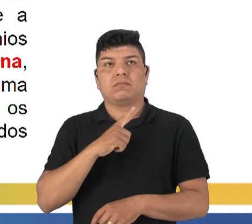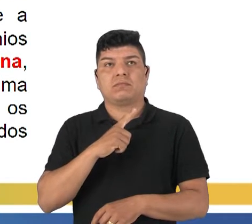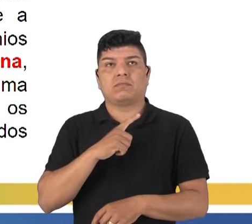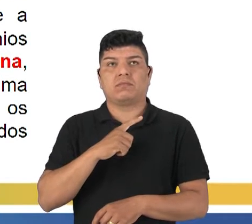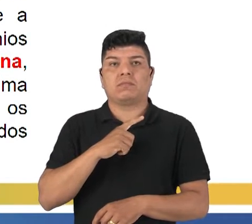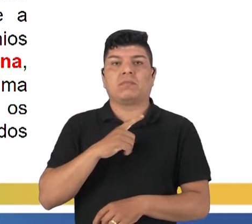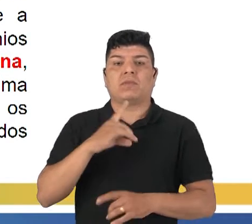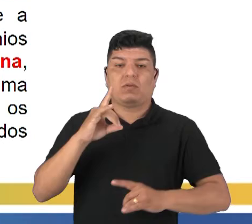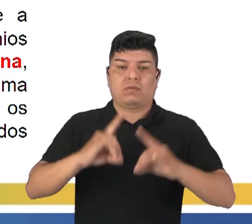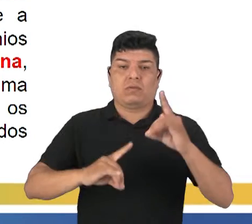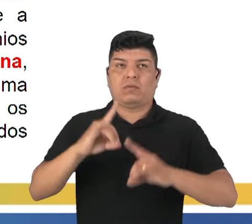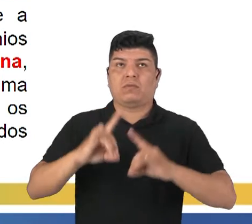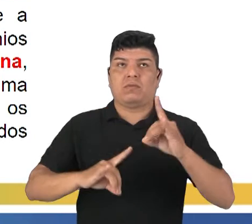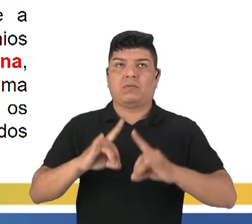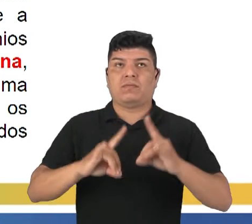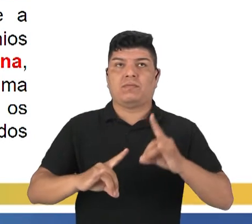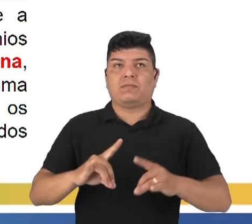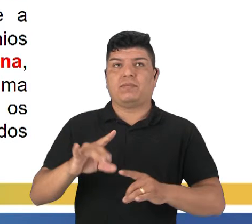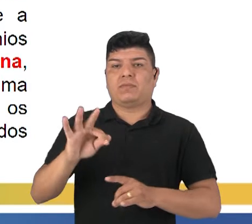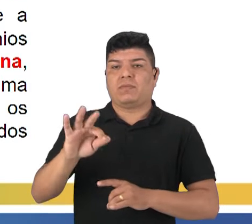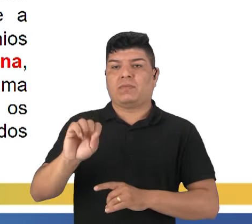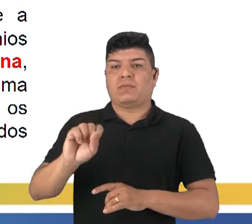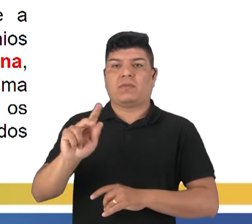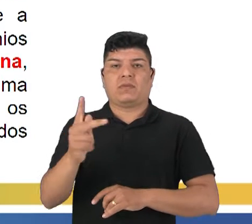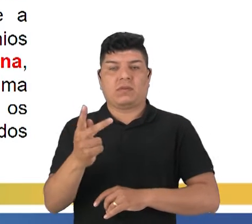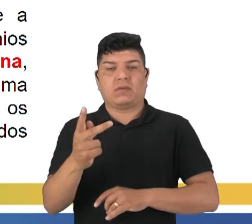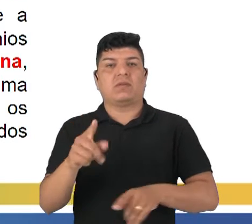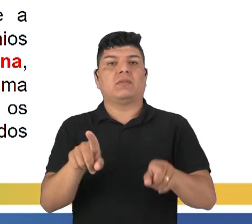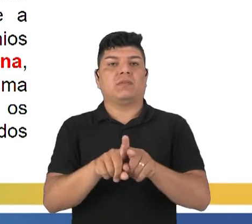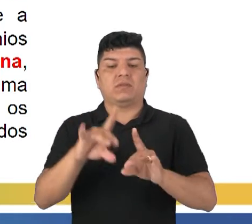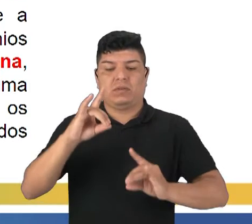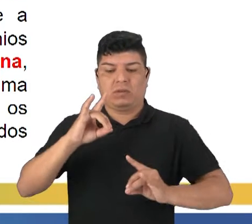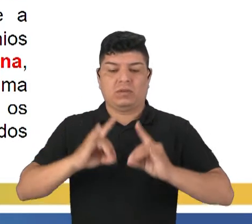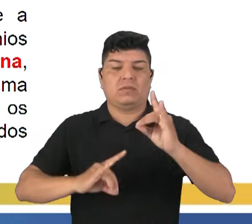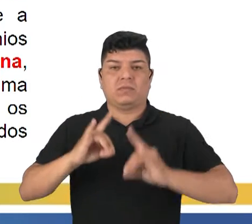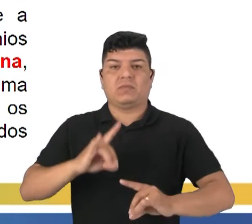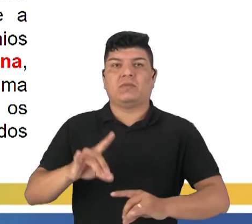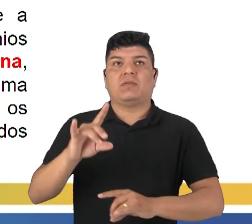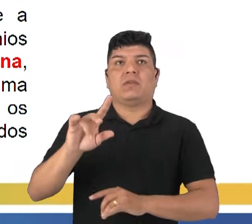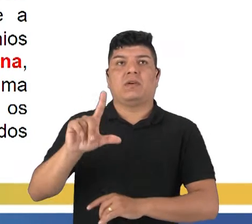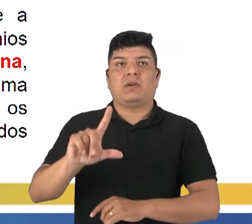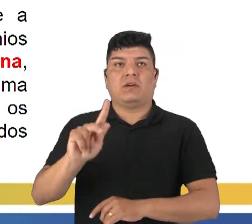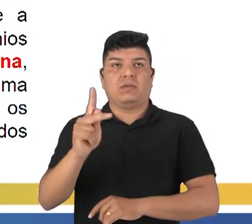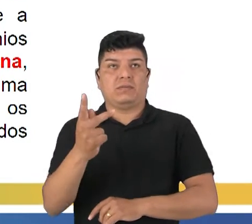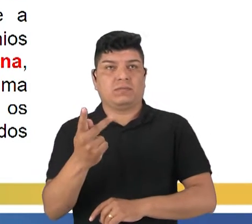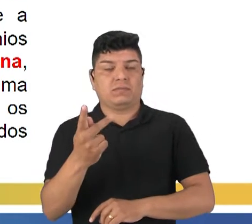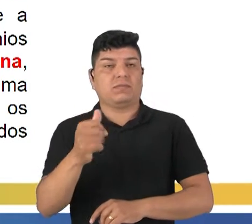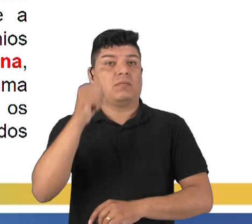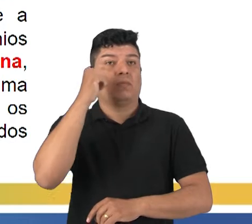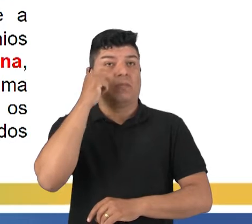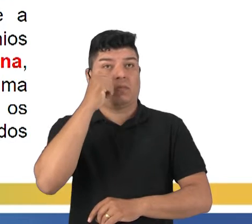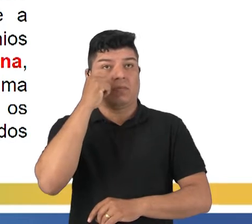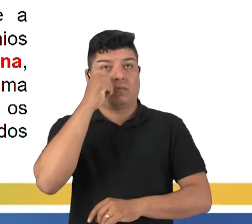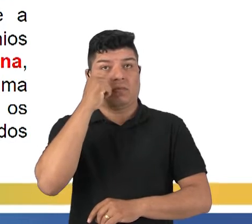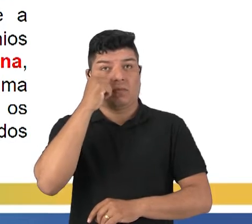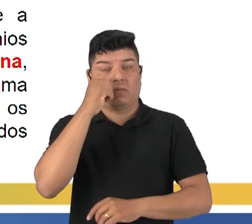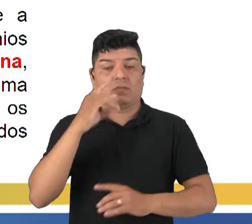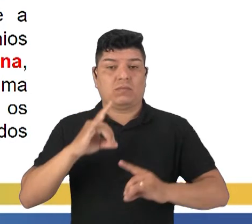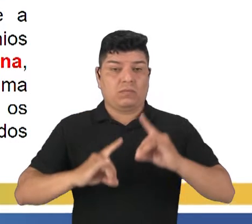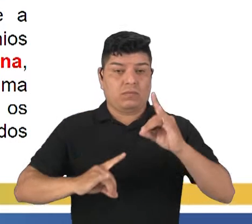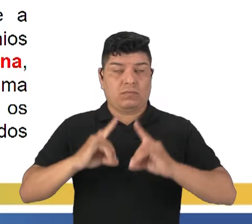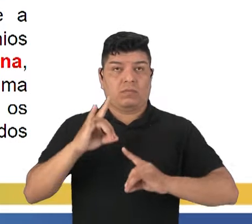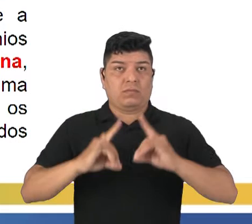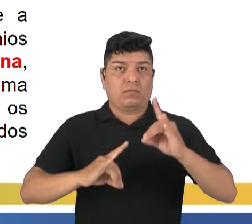hormônio FSH e o hormônio LH. Na mulher, o hormônio folículo estimulante e o